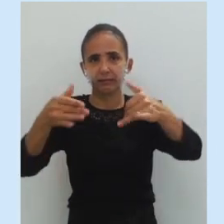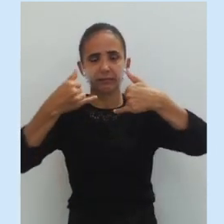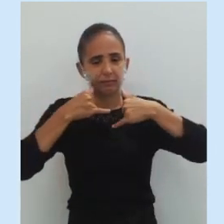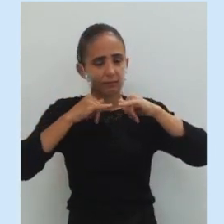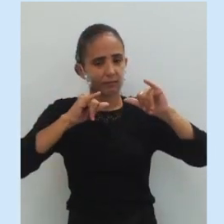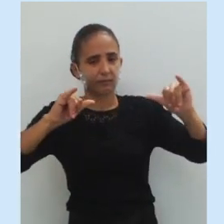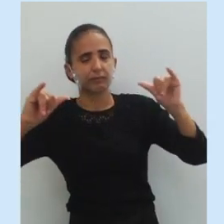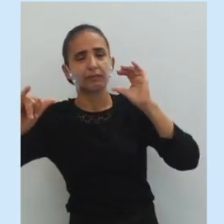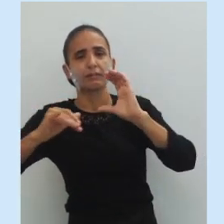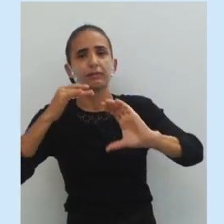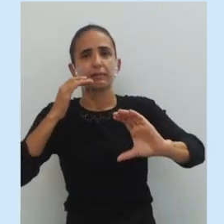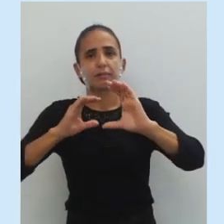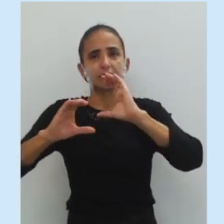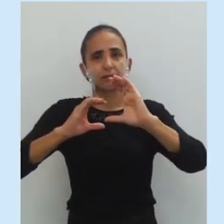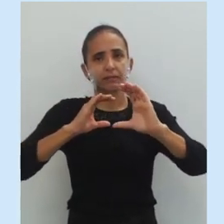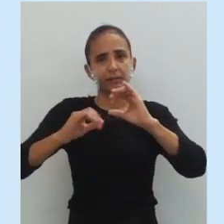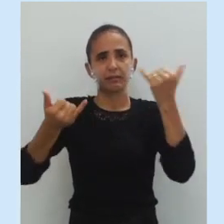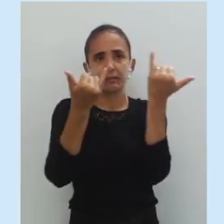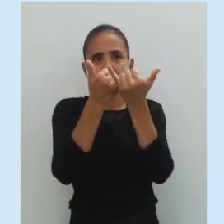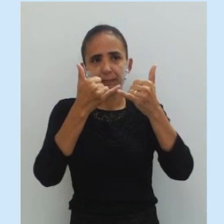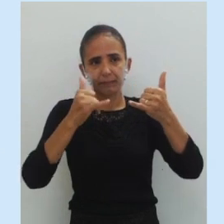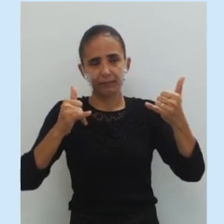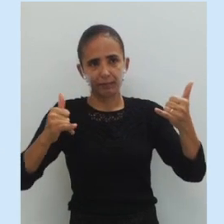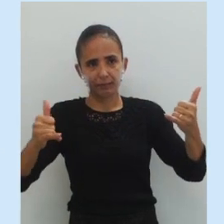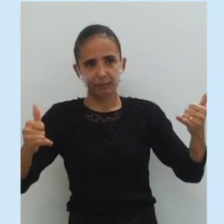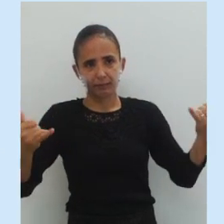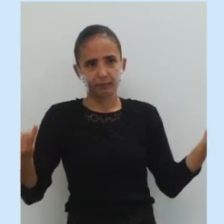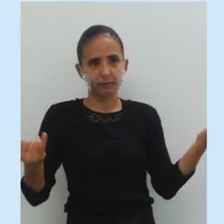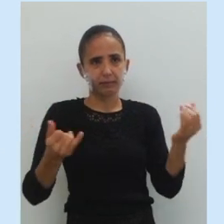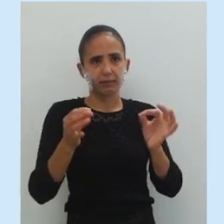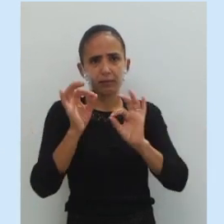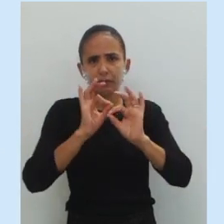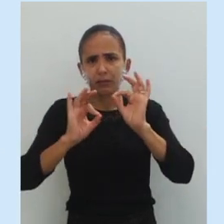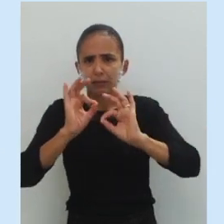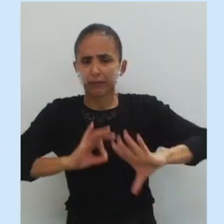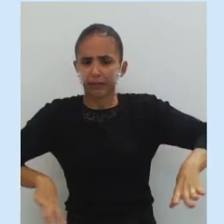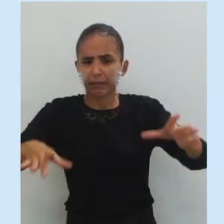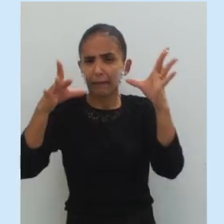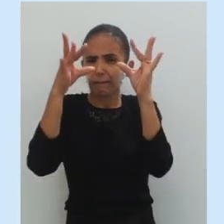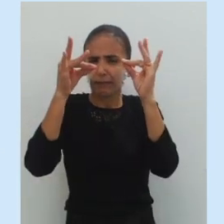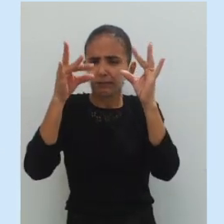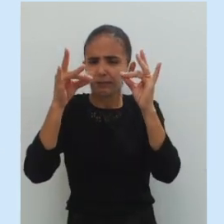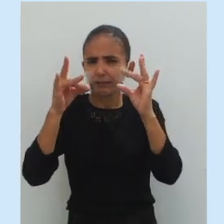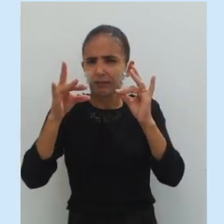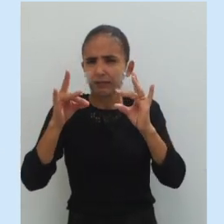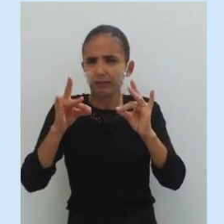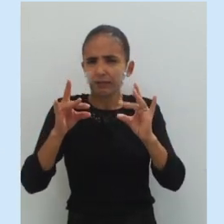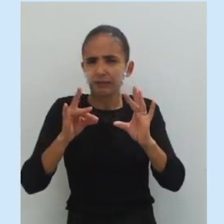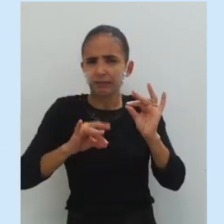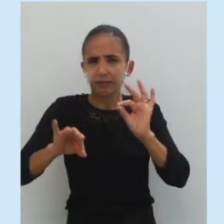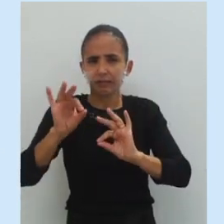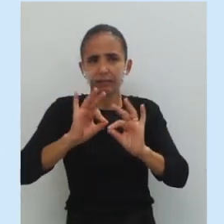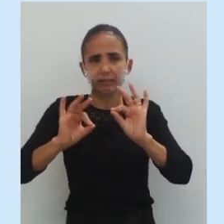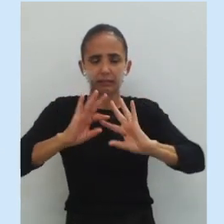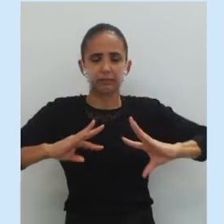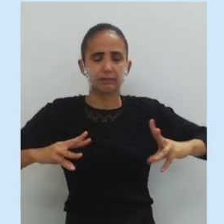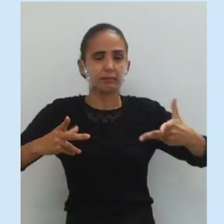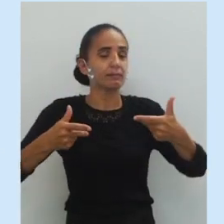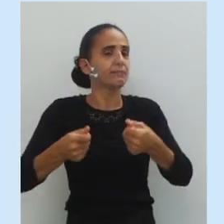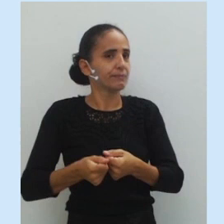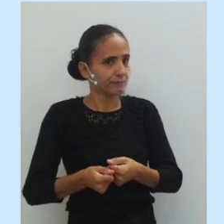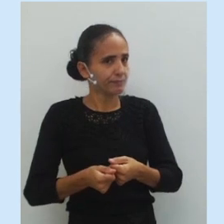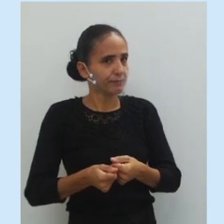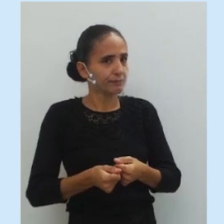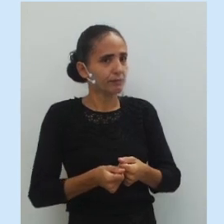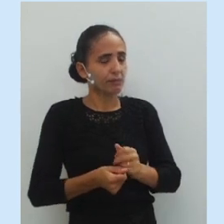e comunicação, energia nuclear, a nanotecnologia e a biotecnologia.